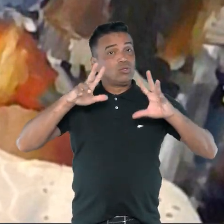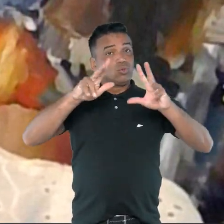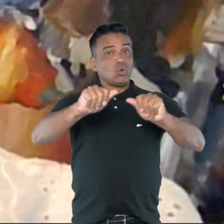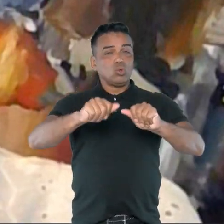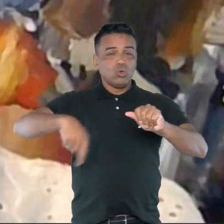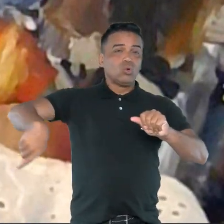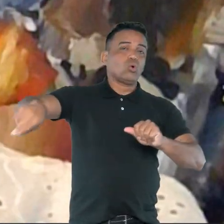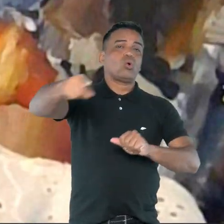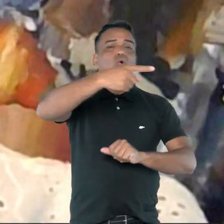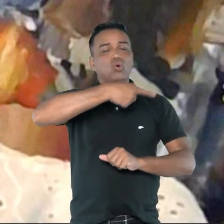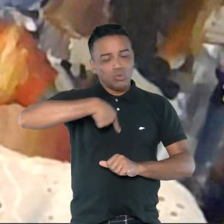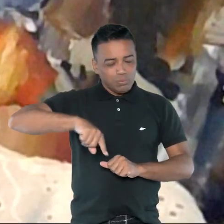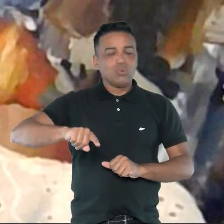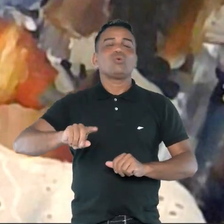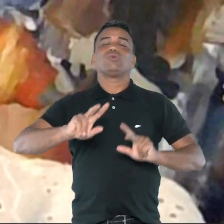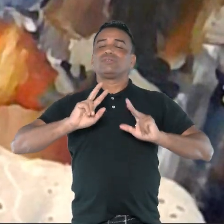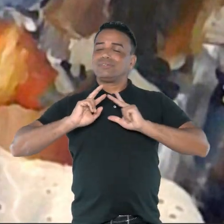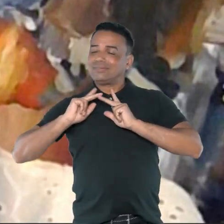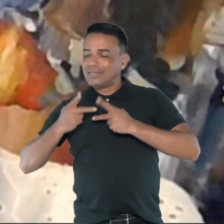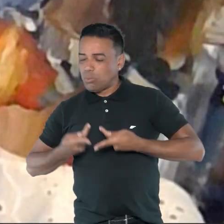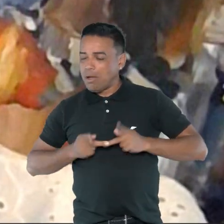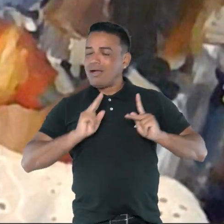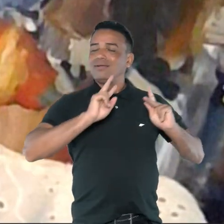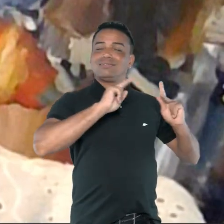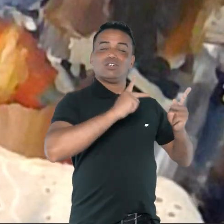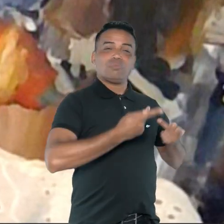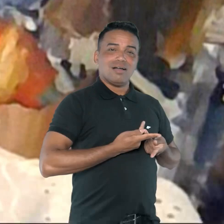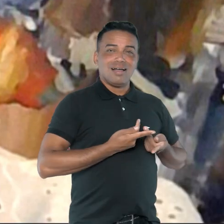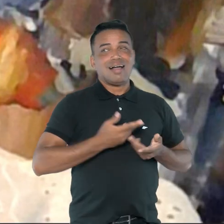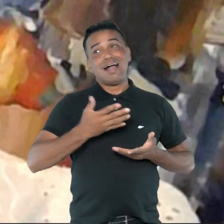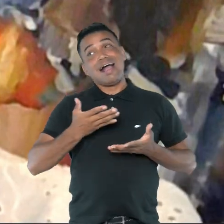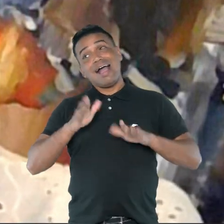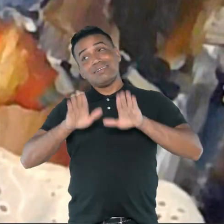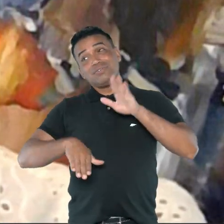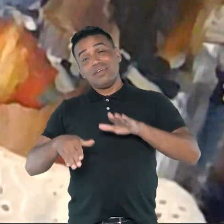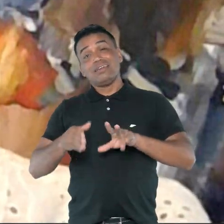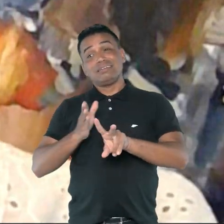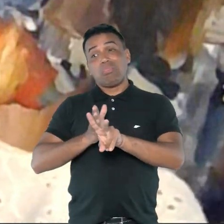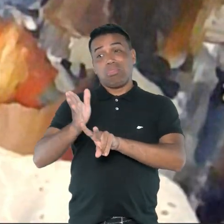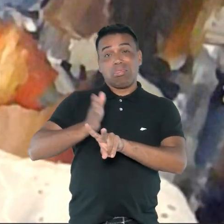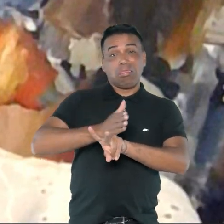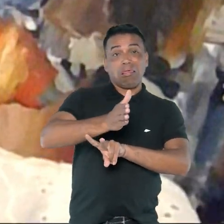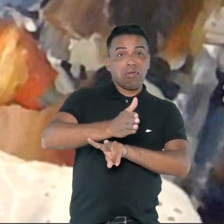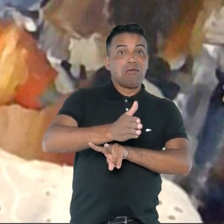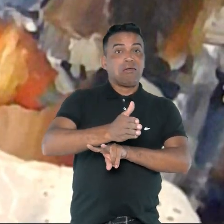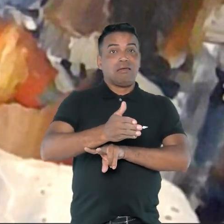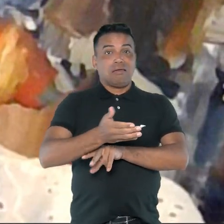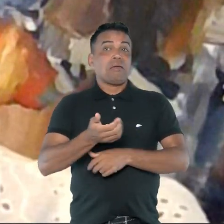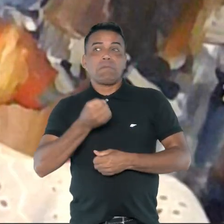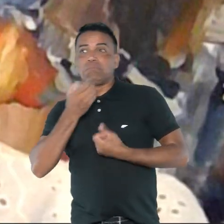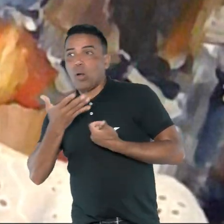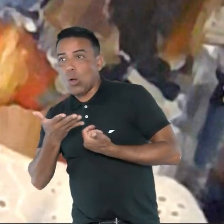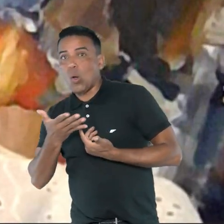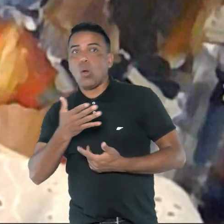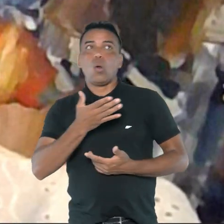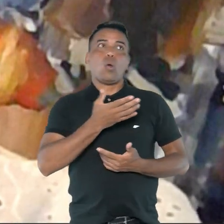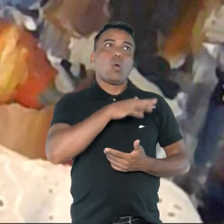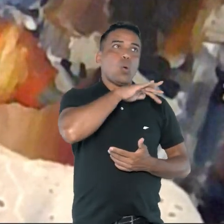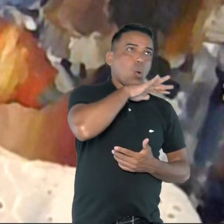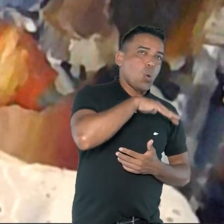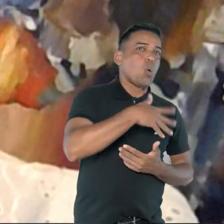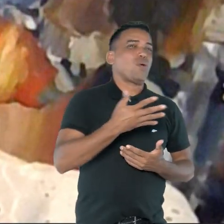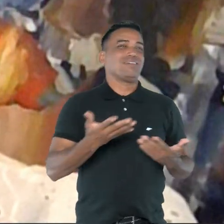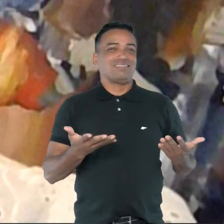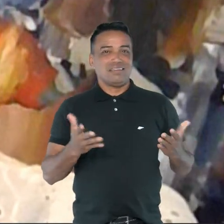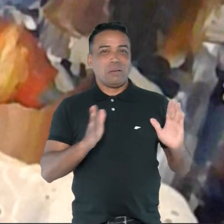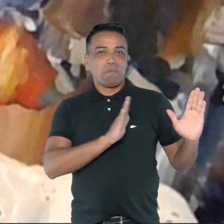isso, lembrar que é todo mundo ser humano e que todo mundo tem as ambivalências, que às vezes é bom, às vezes não é tanto, e é importante